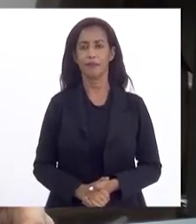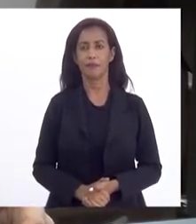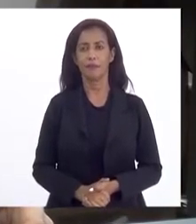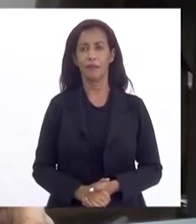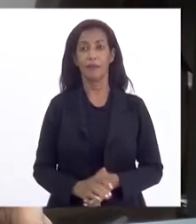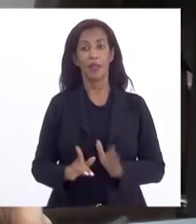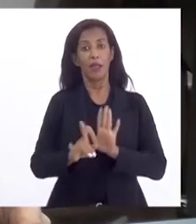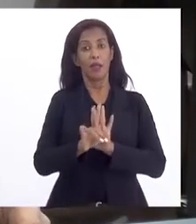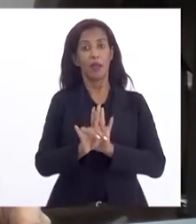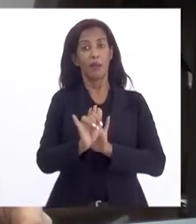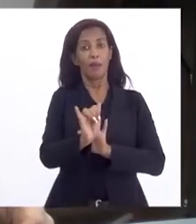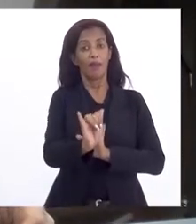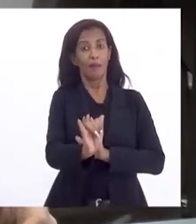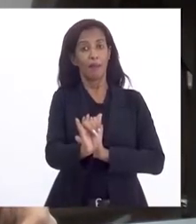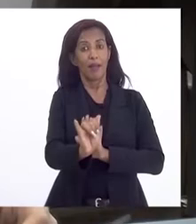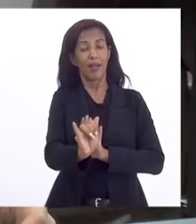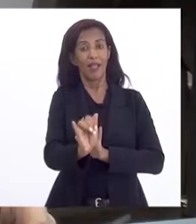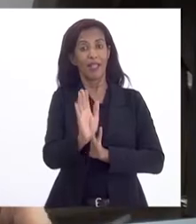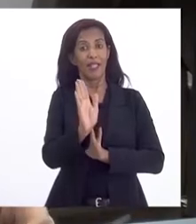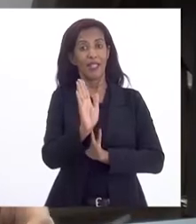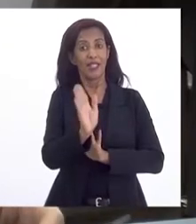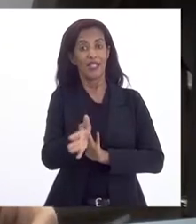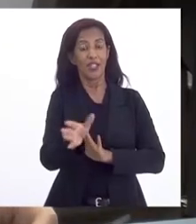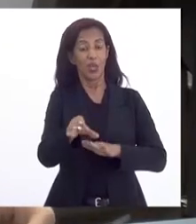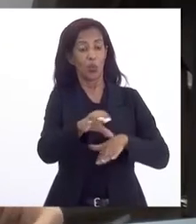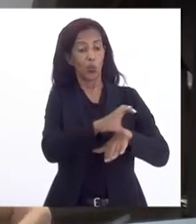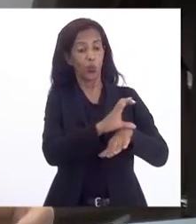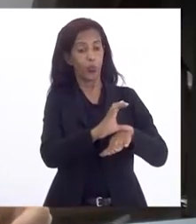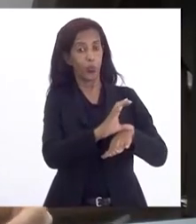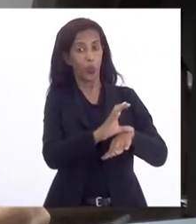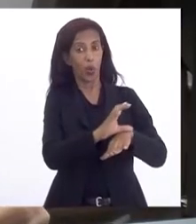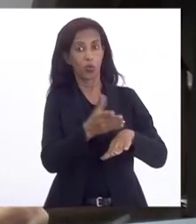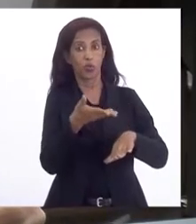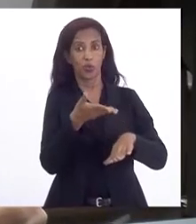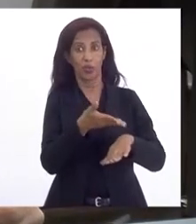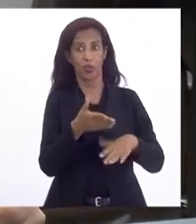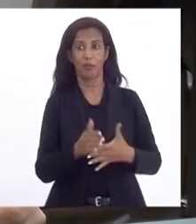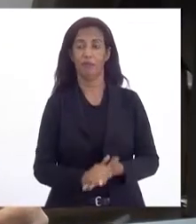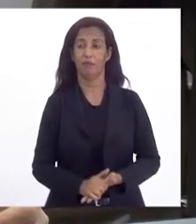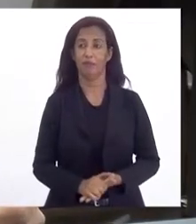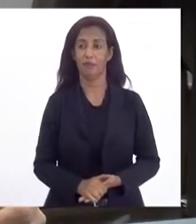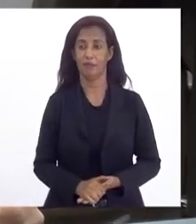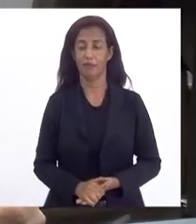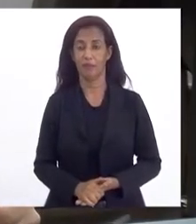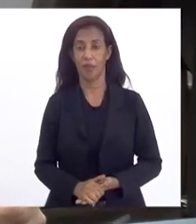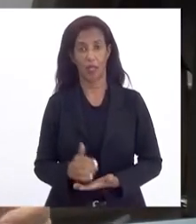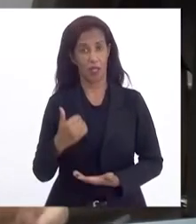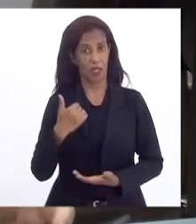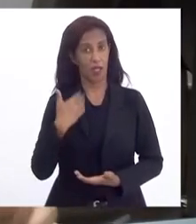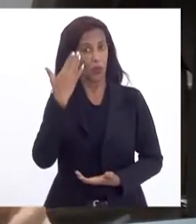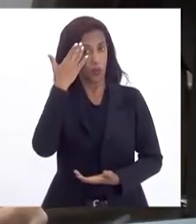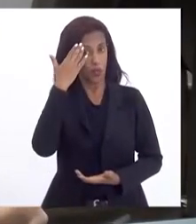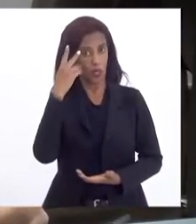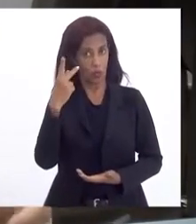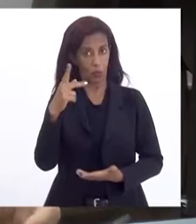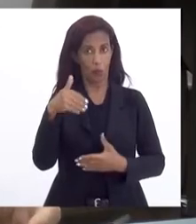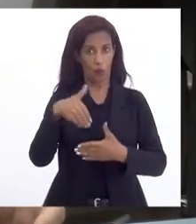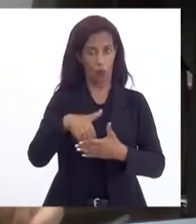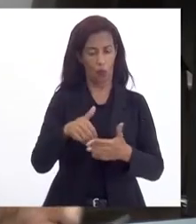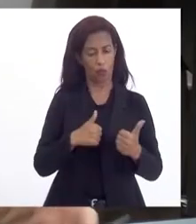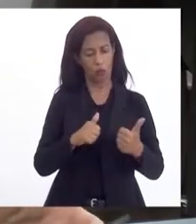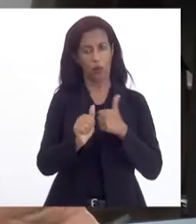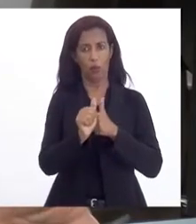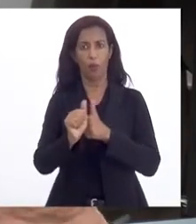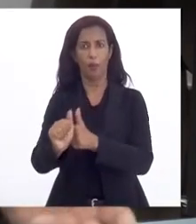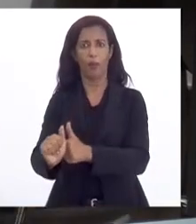que é uma lei que já é inconstitucional e fala por isso. Né? Então, eu entendo o voto de Vossa Excelência, eu vou